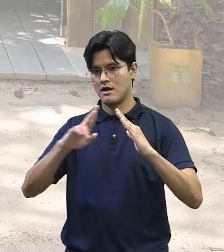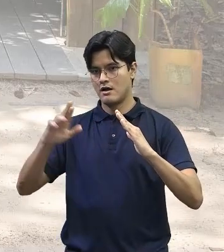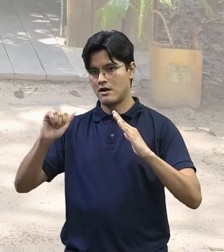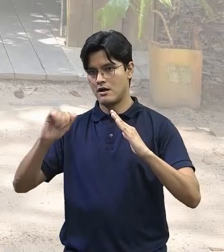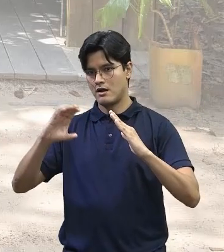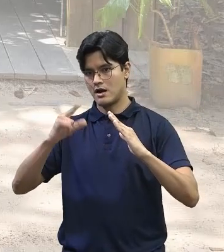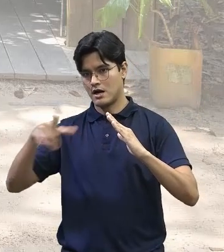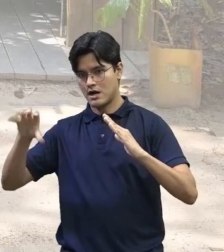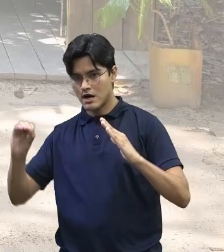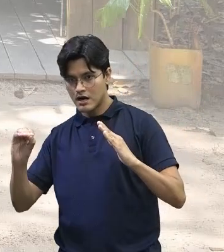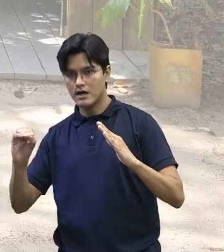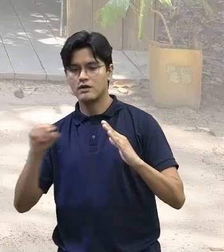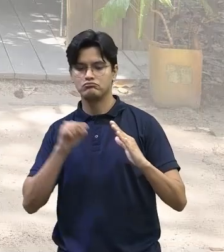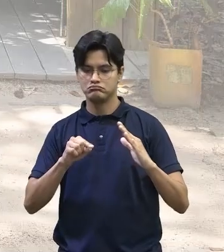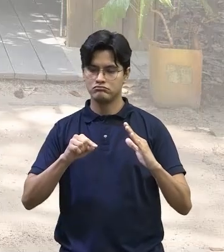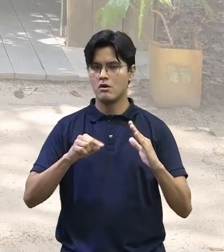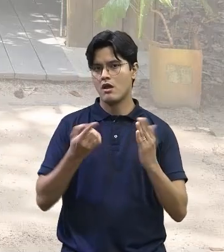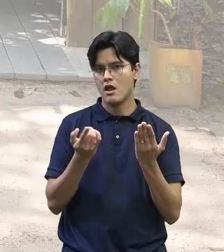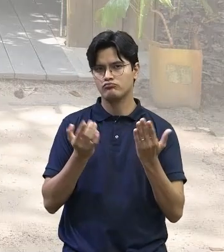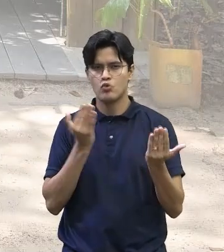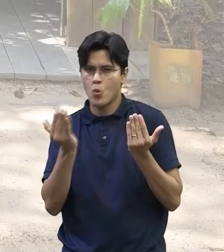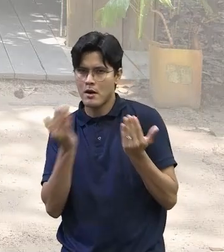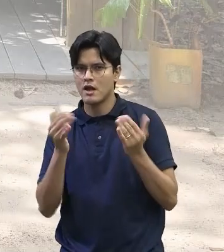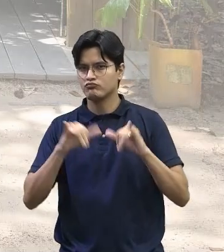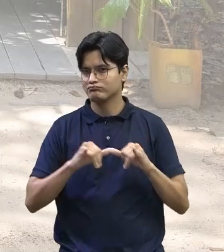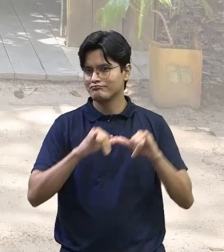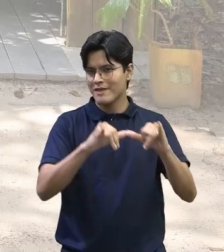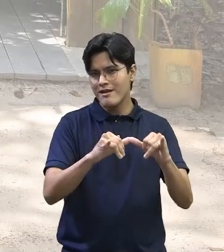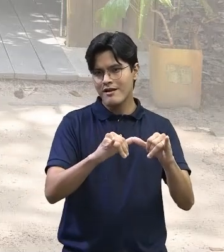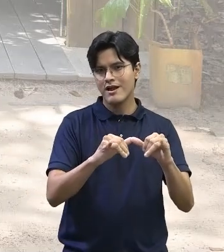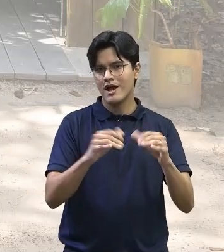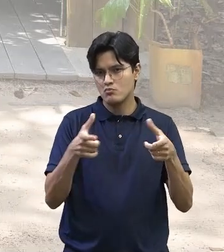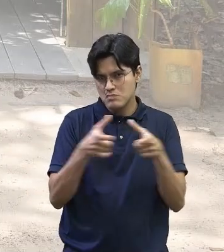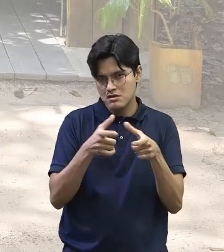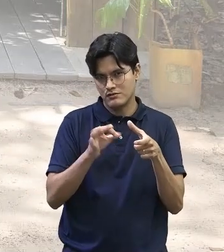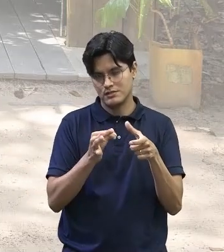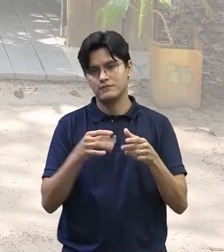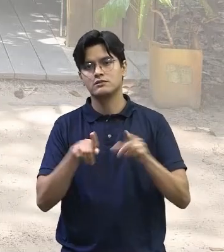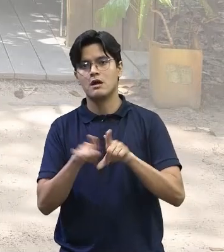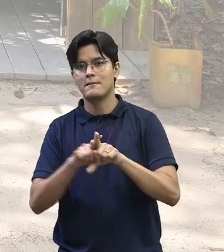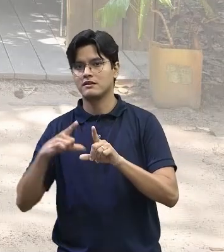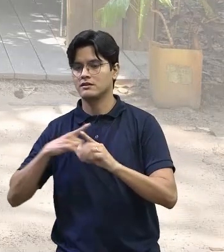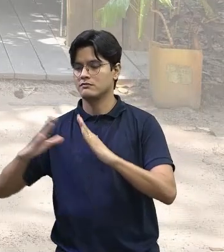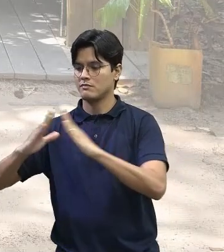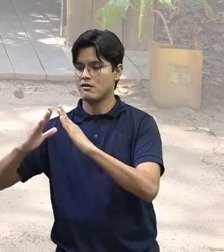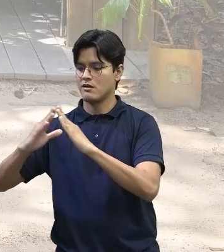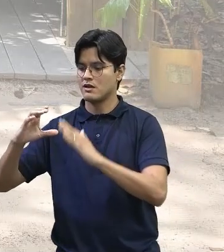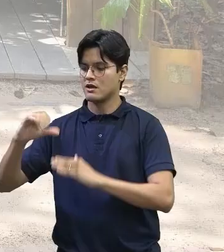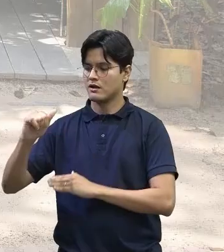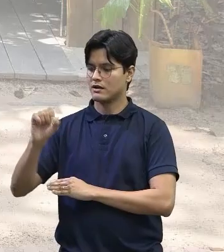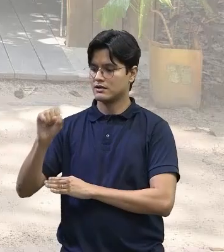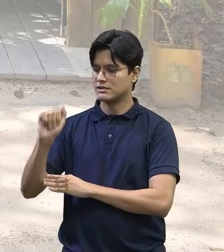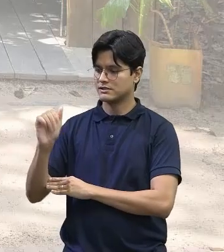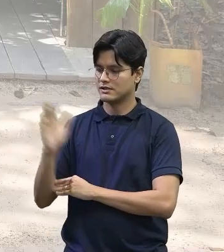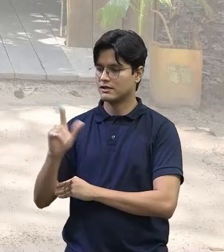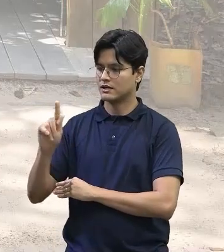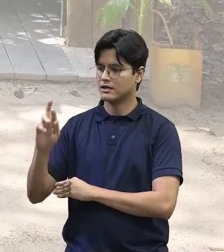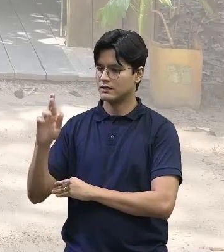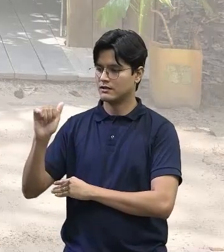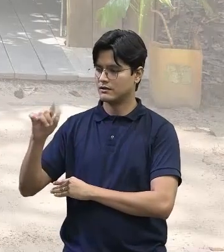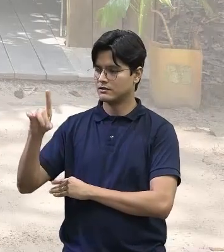para sobreviver, e também a casa grande, que era justamente a casa do patrão. Isso era o seringal. Vamos